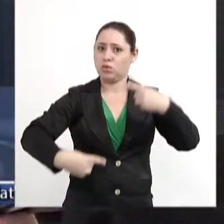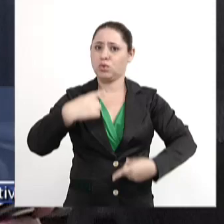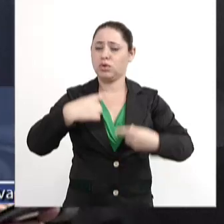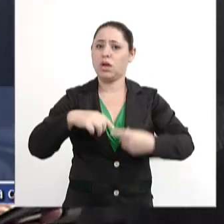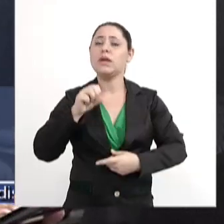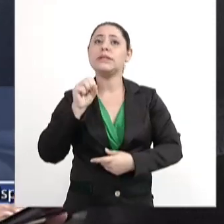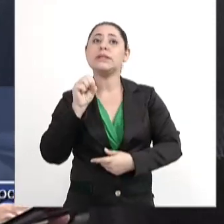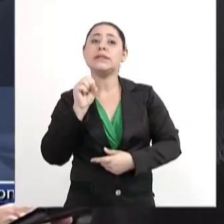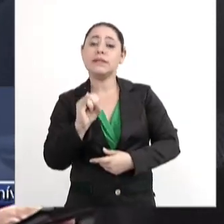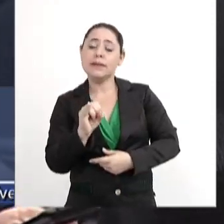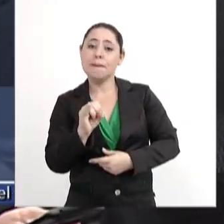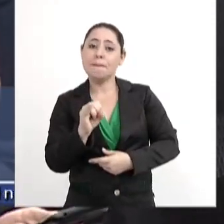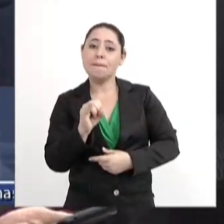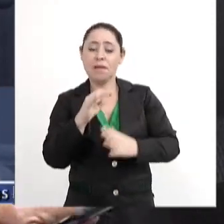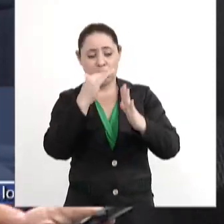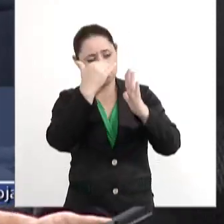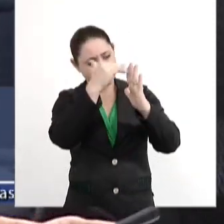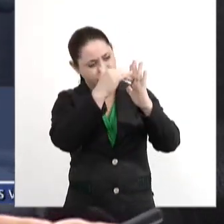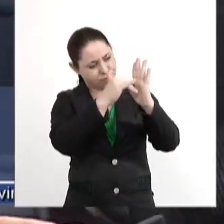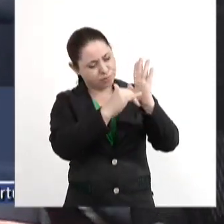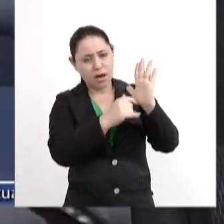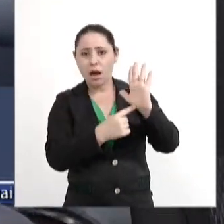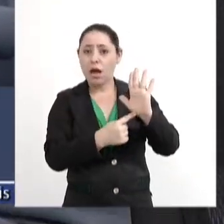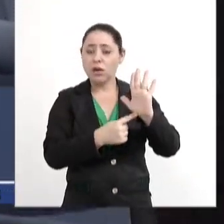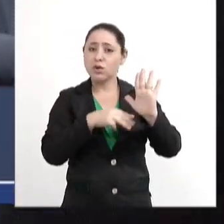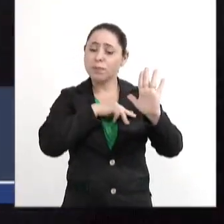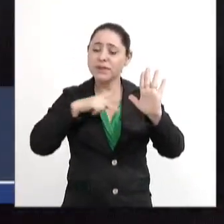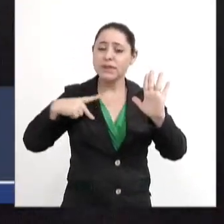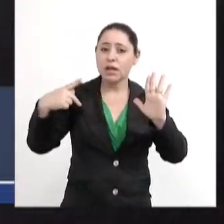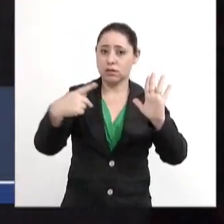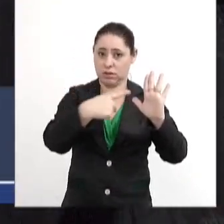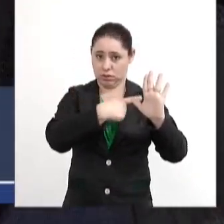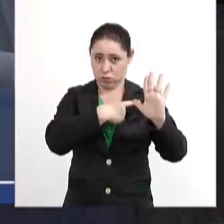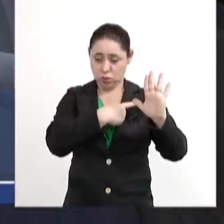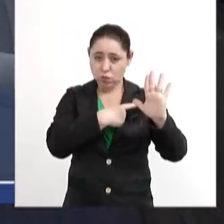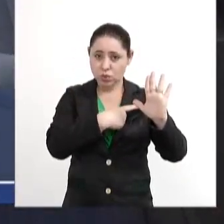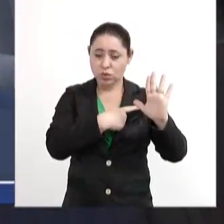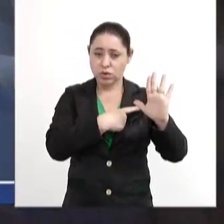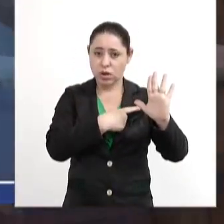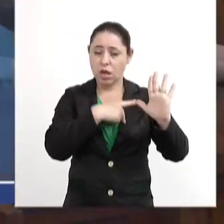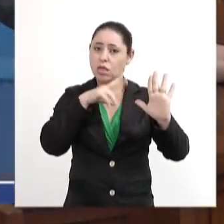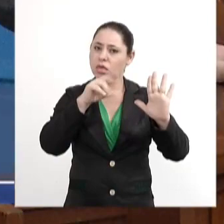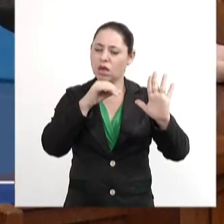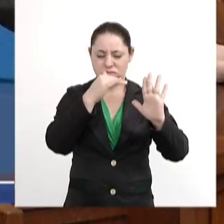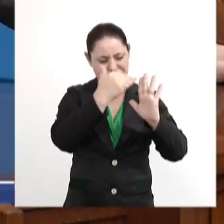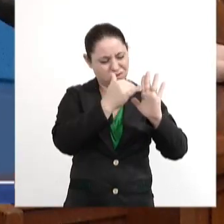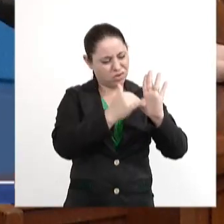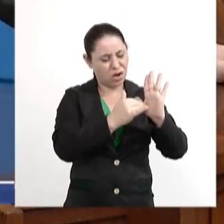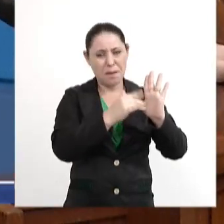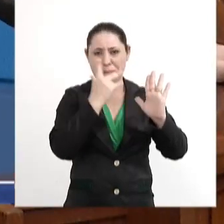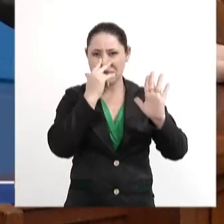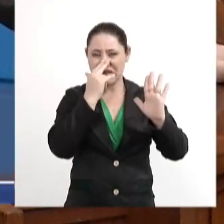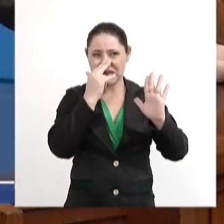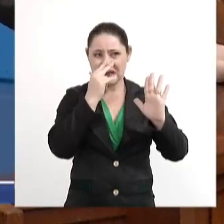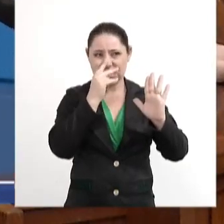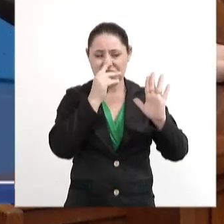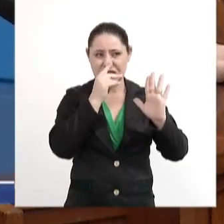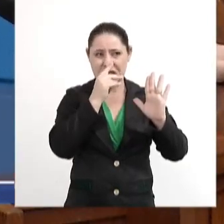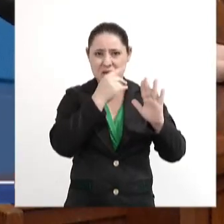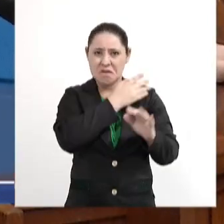se estas orientações emanadas do Ministério da Saúde, elas não estariam criando